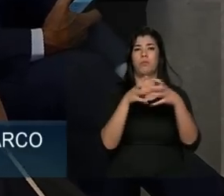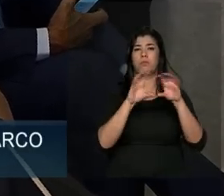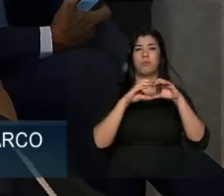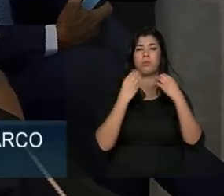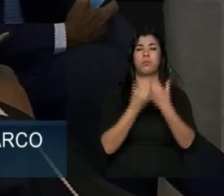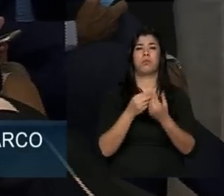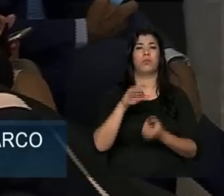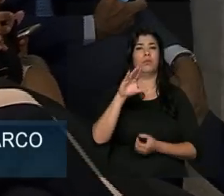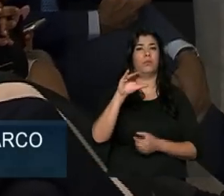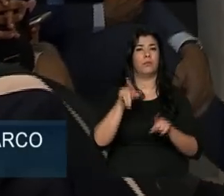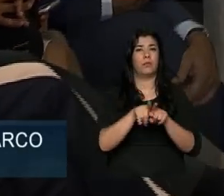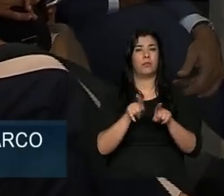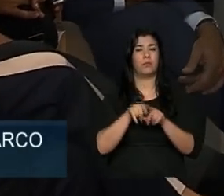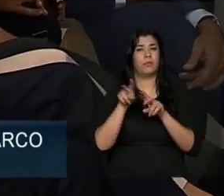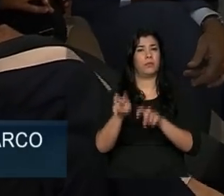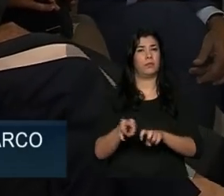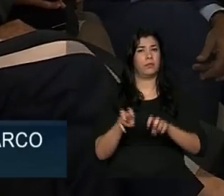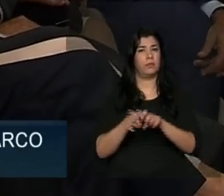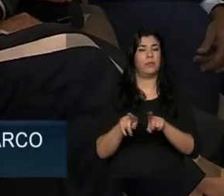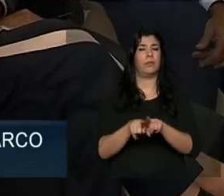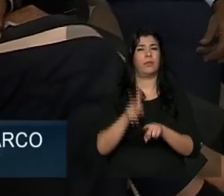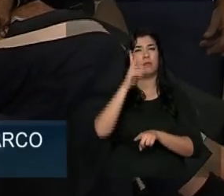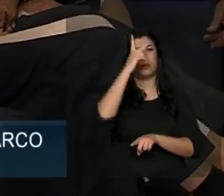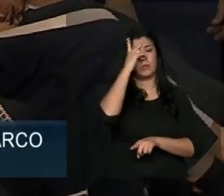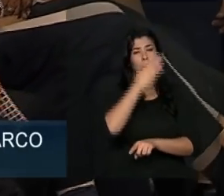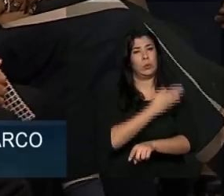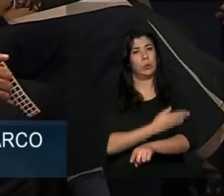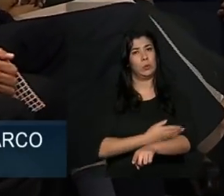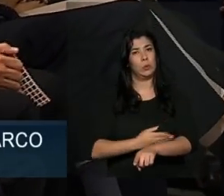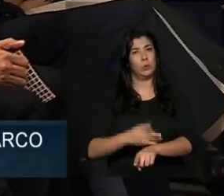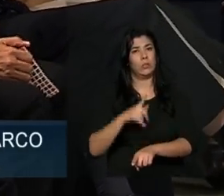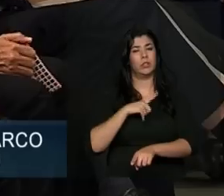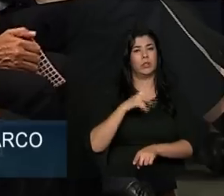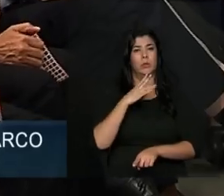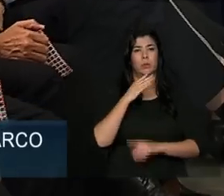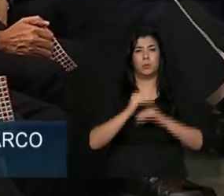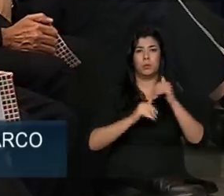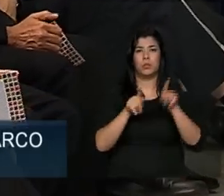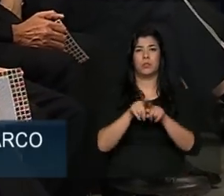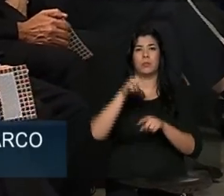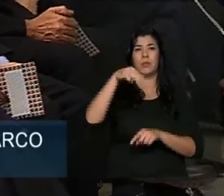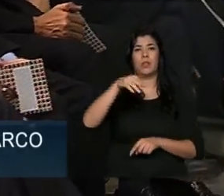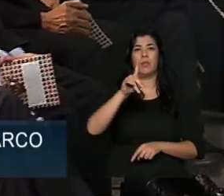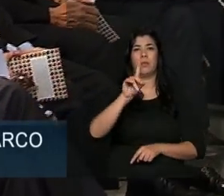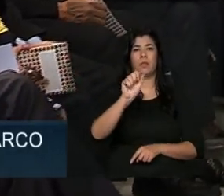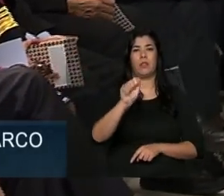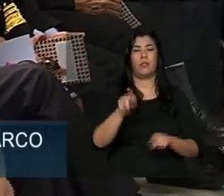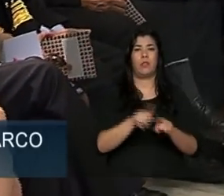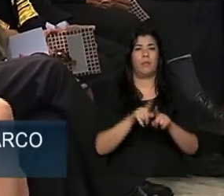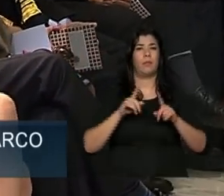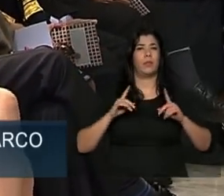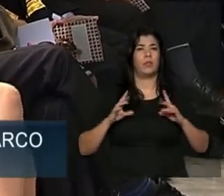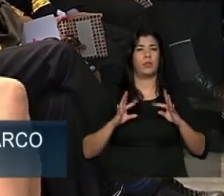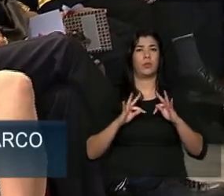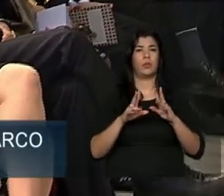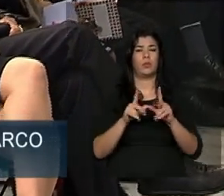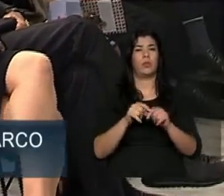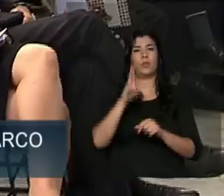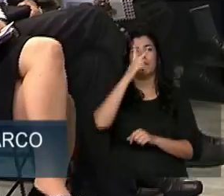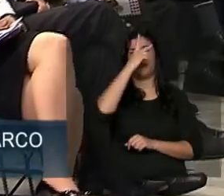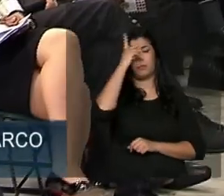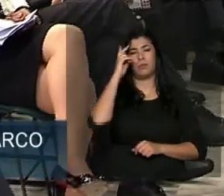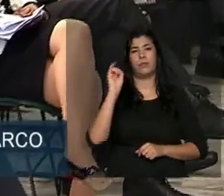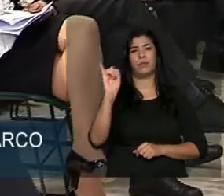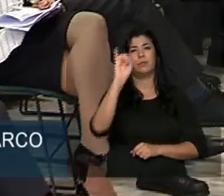da agricultura, nos embates, às vezes mais conservadores, menos conservadores, o pessoal do MDA, enfim, todos são atores importantes